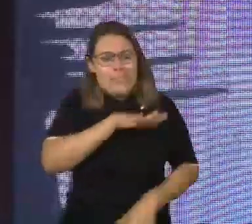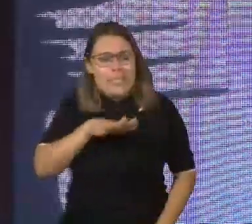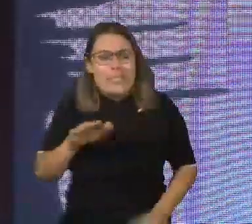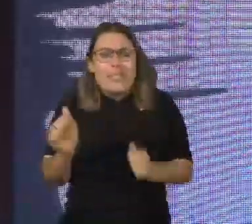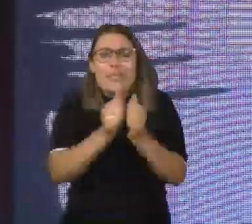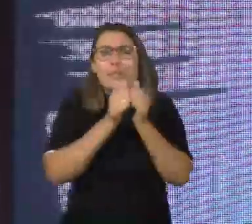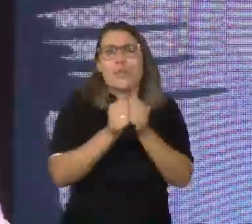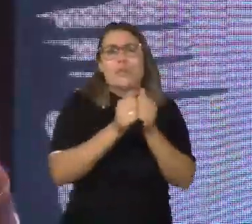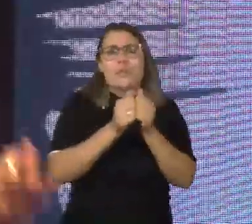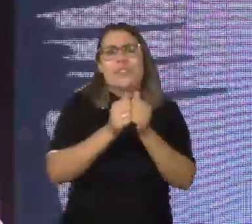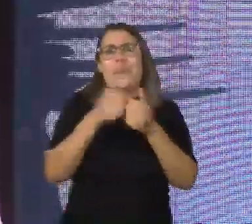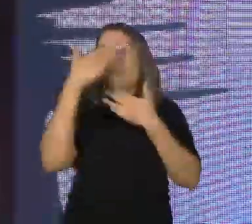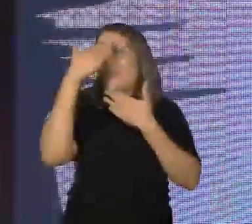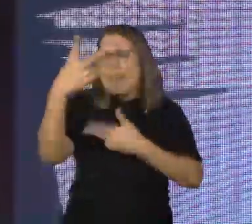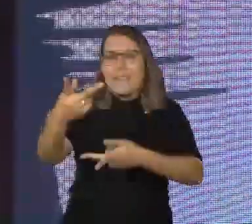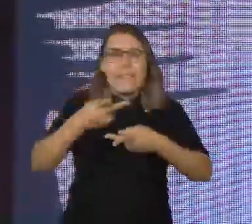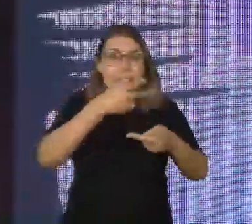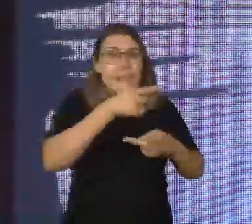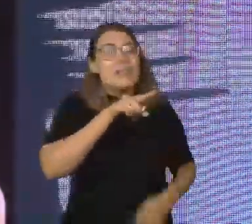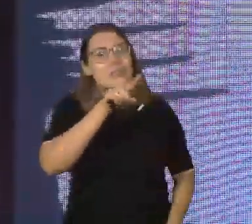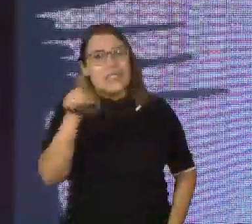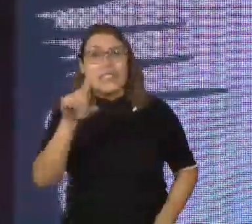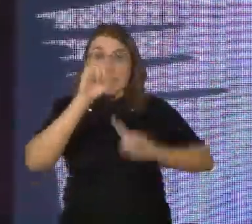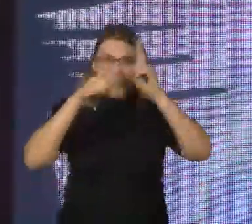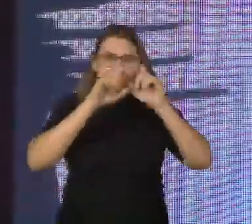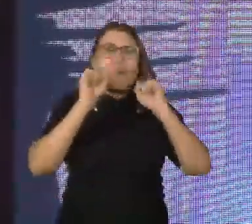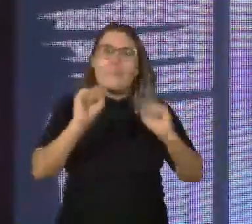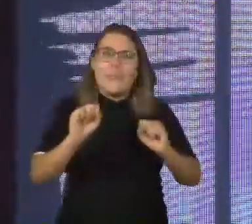convite. Eu fico à disposição de quem quiser. Um beijo, bom domingo.